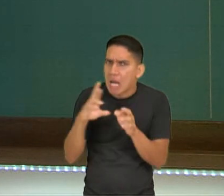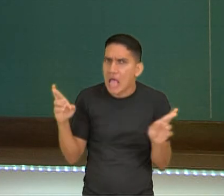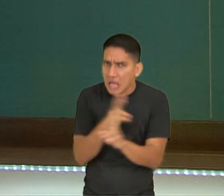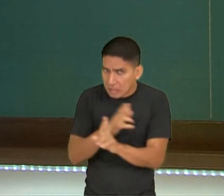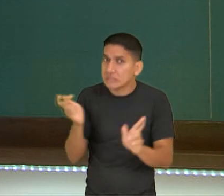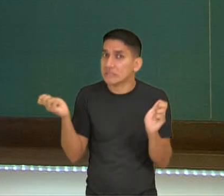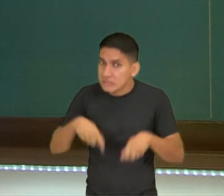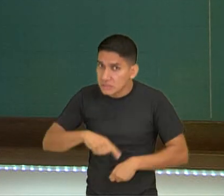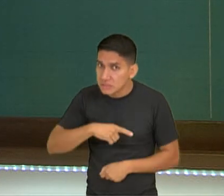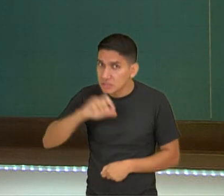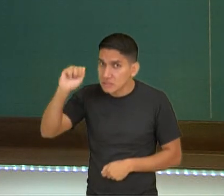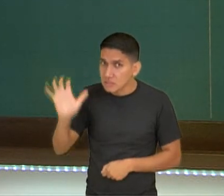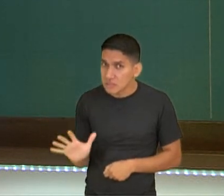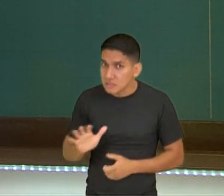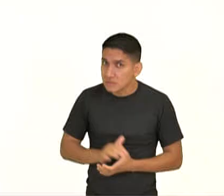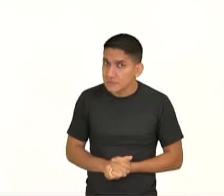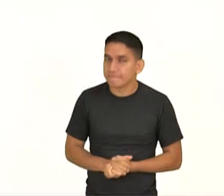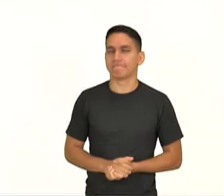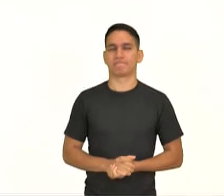África?